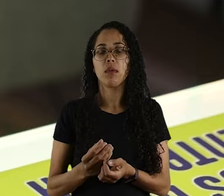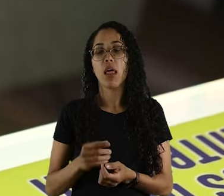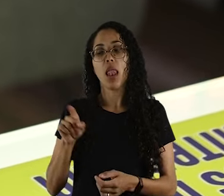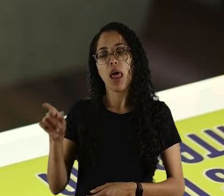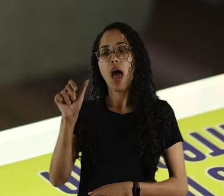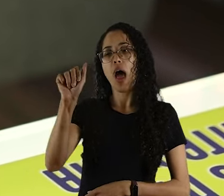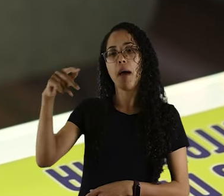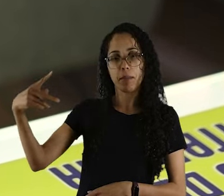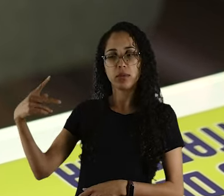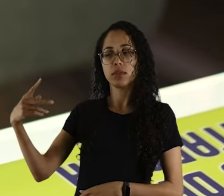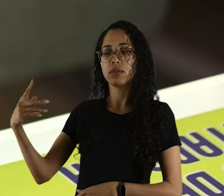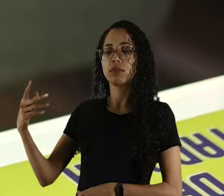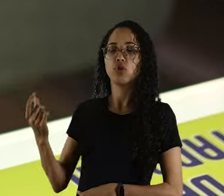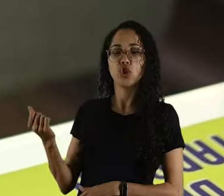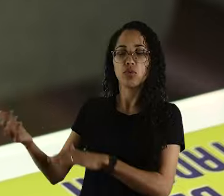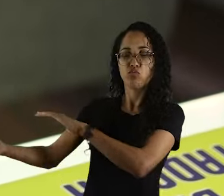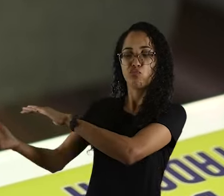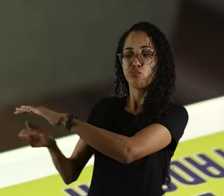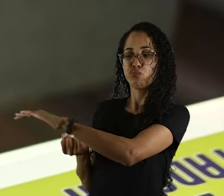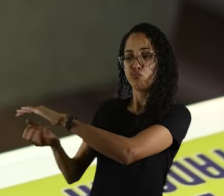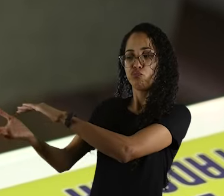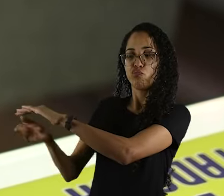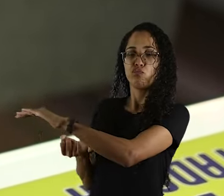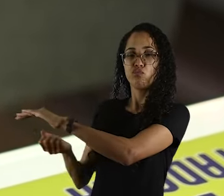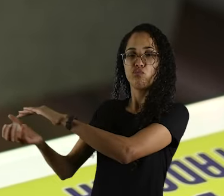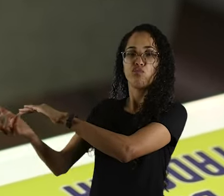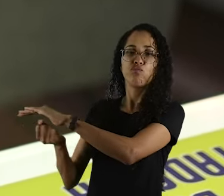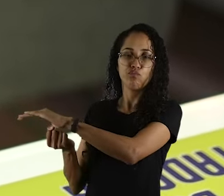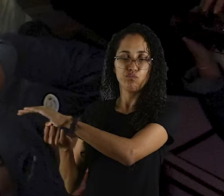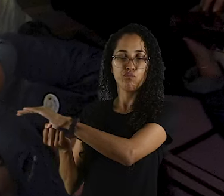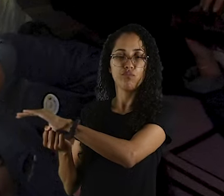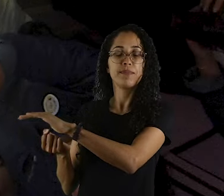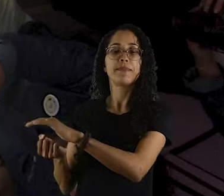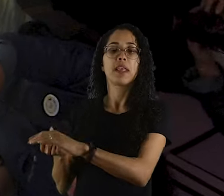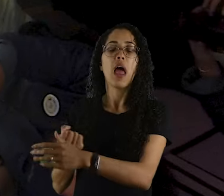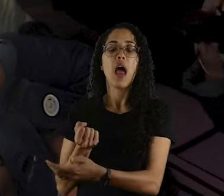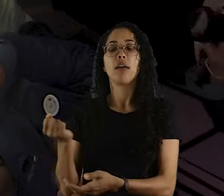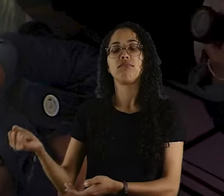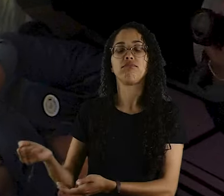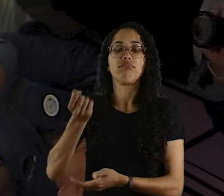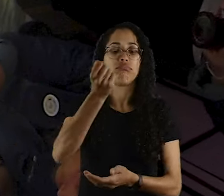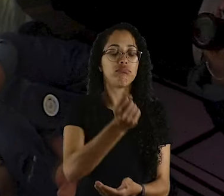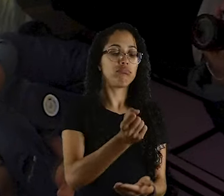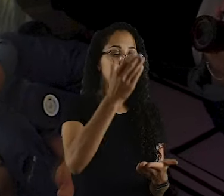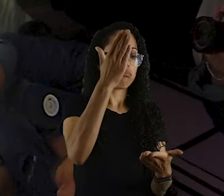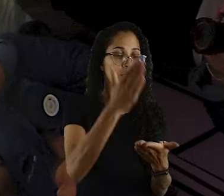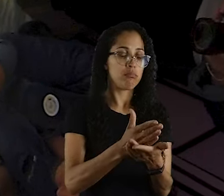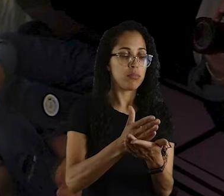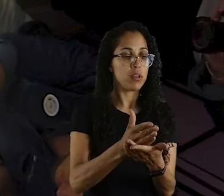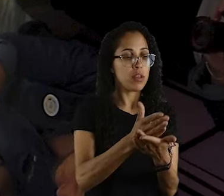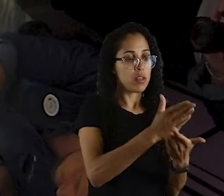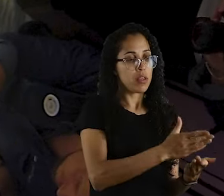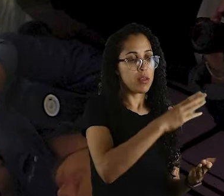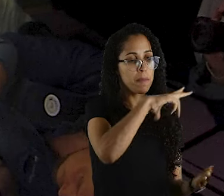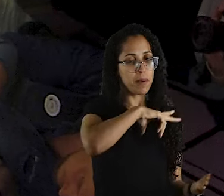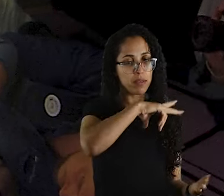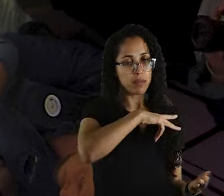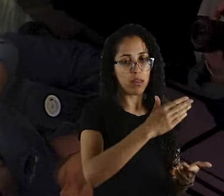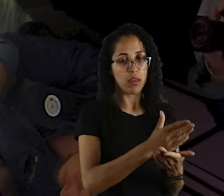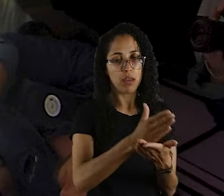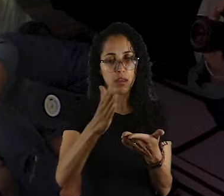de aposentadoria. E aí meio que reparti isso, né, entre os títulos privados e fundos de investimento. E